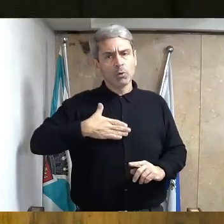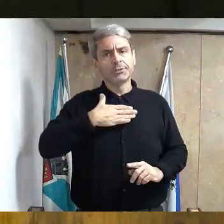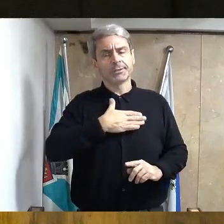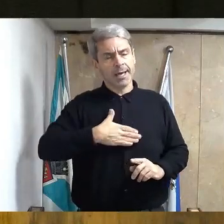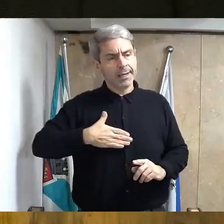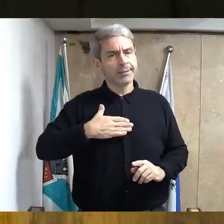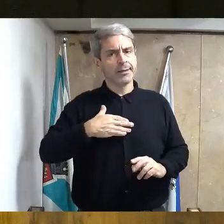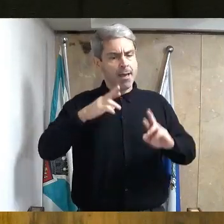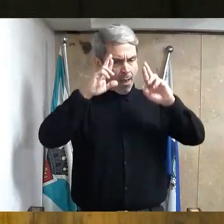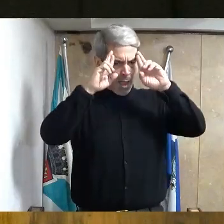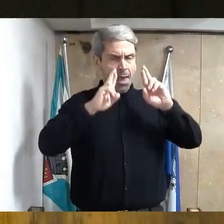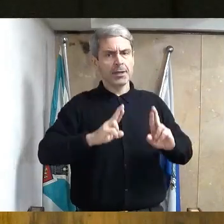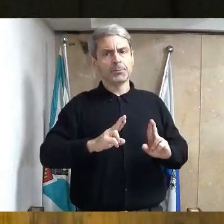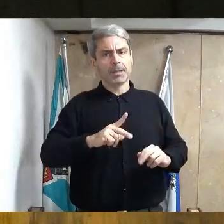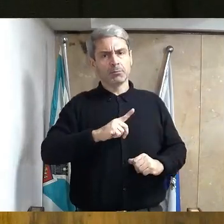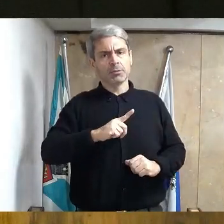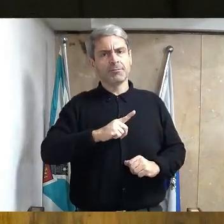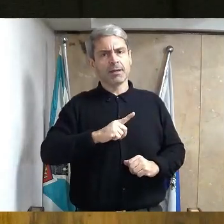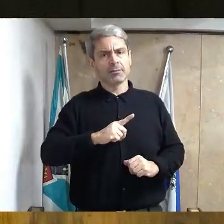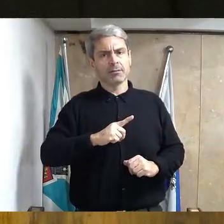fosse respeitado.